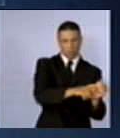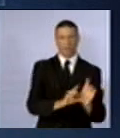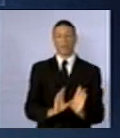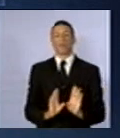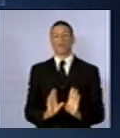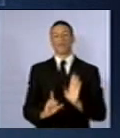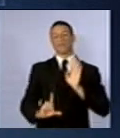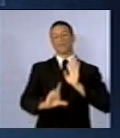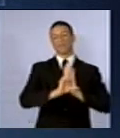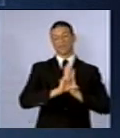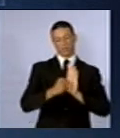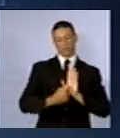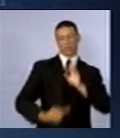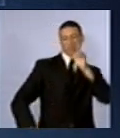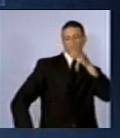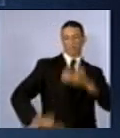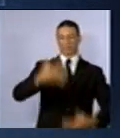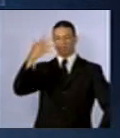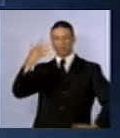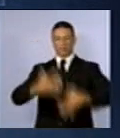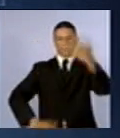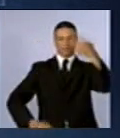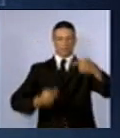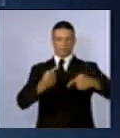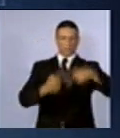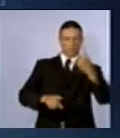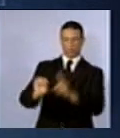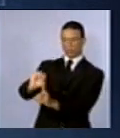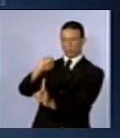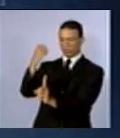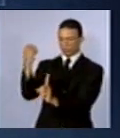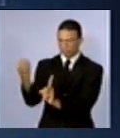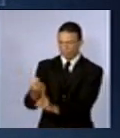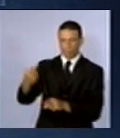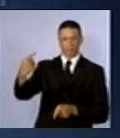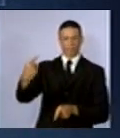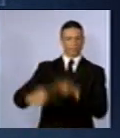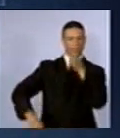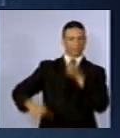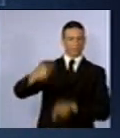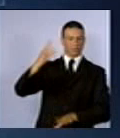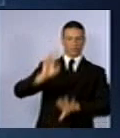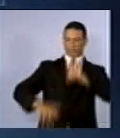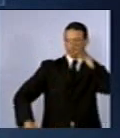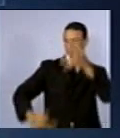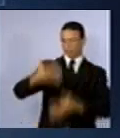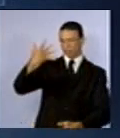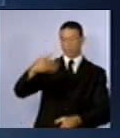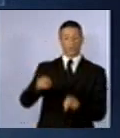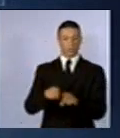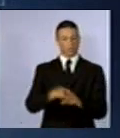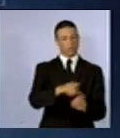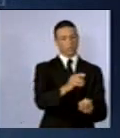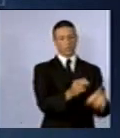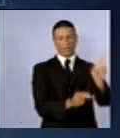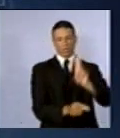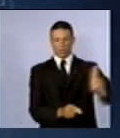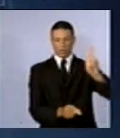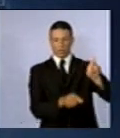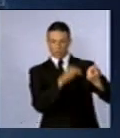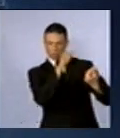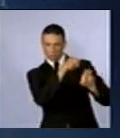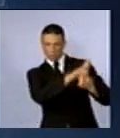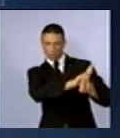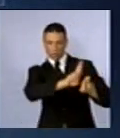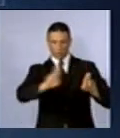estabelecem pontos de atrito e convergência com a própria sociedade. Há um entendimento que das universidades deve emergir, deve surgir